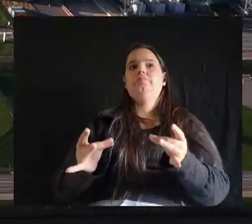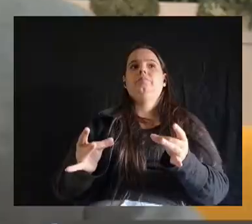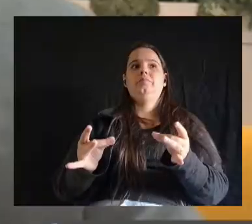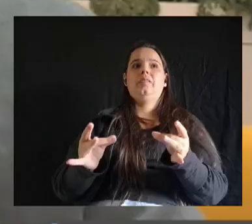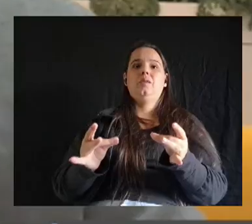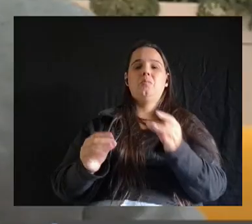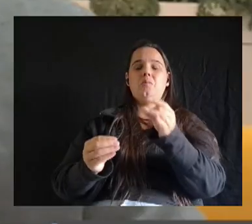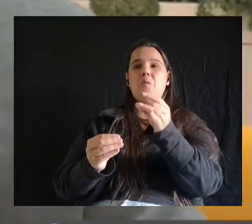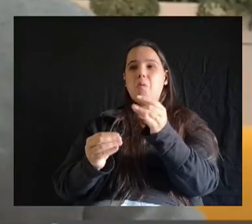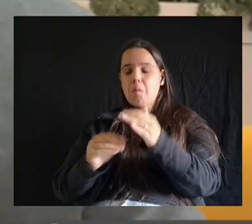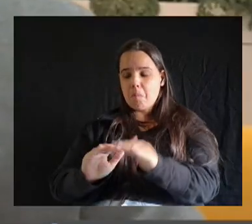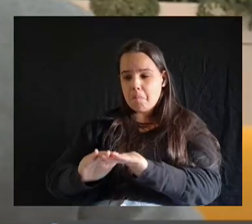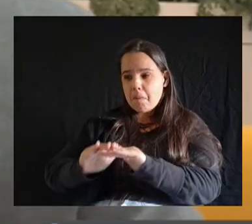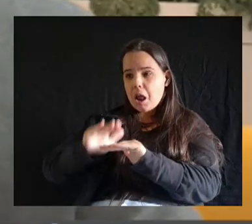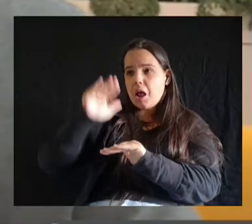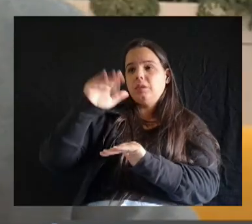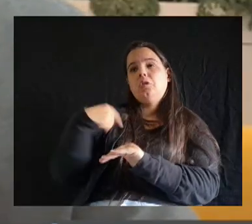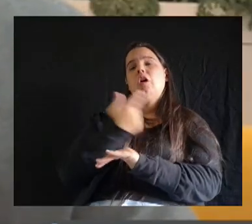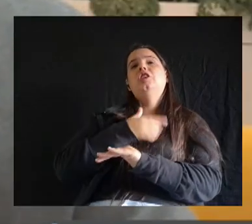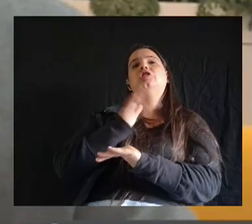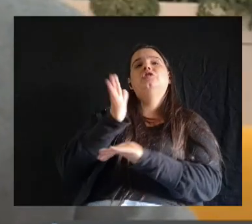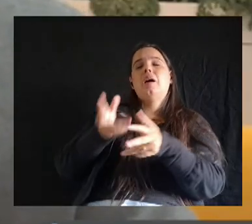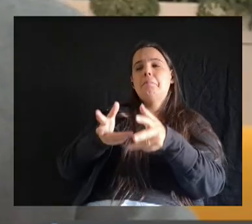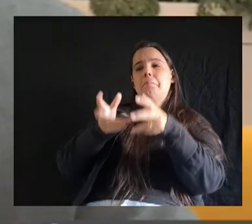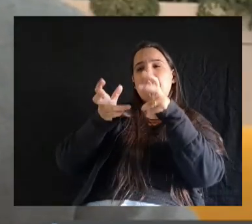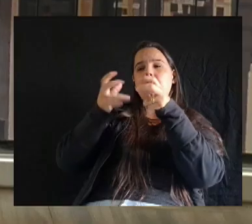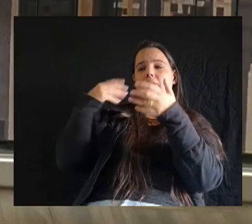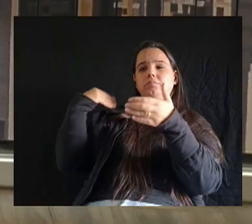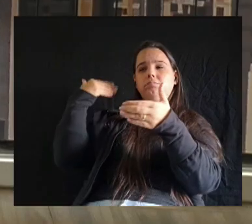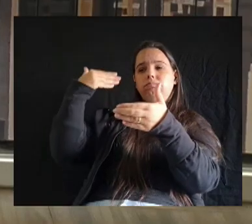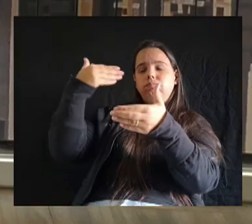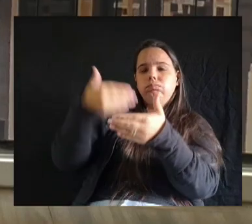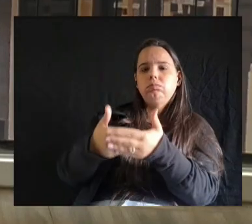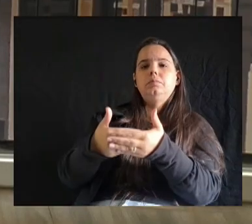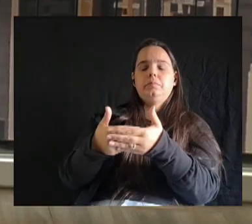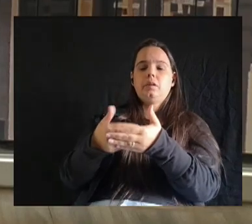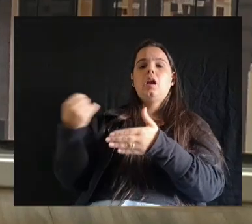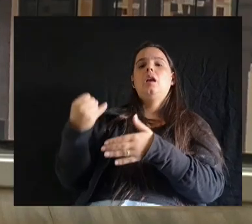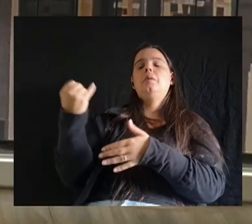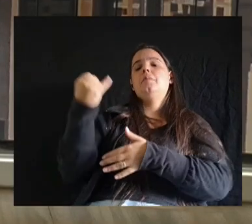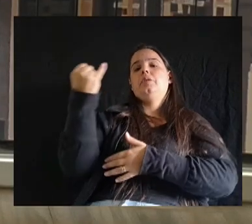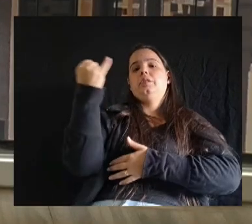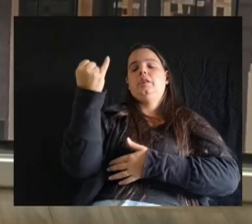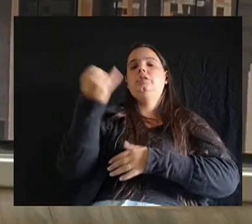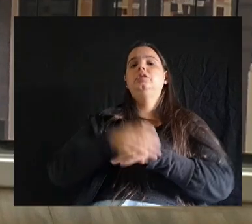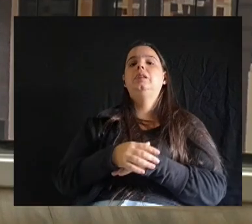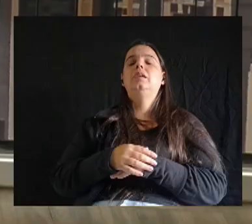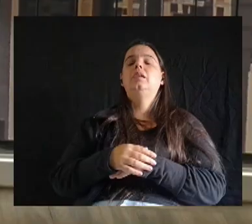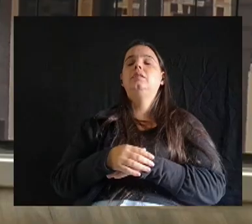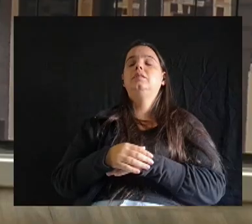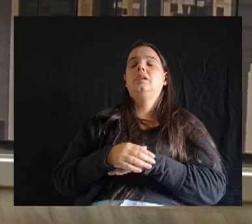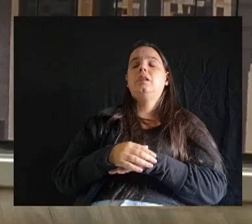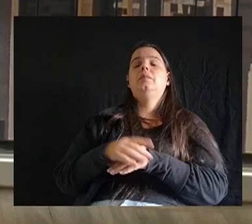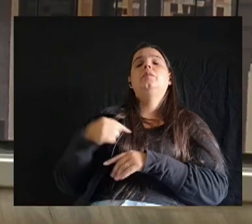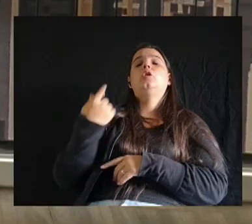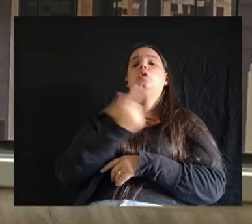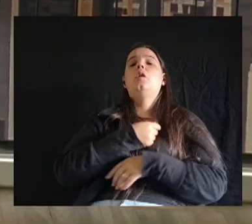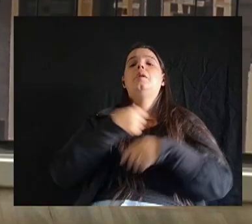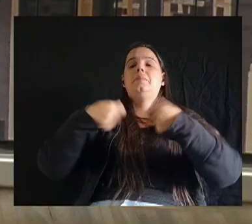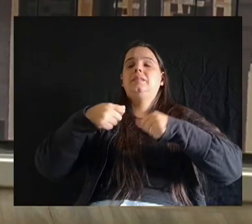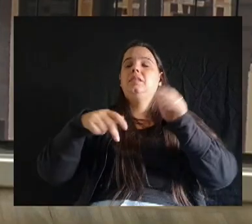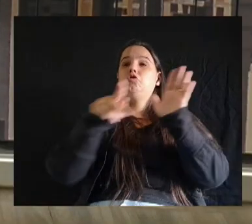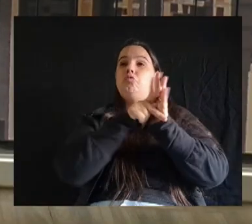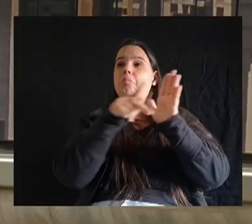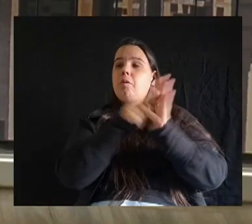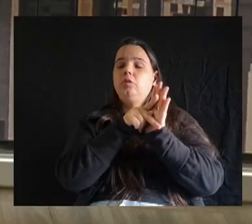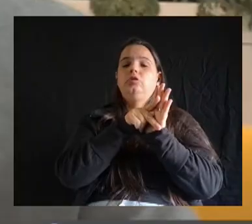Né? E isso tem um impacto ambiental importante, né, esse crescimento, a gente precisa ter projetos mais eficientes.